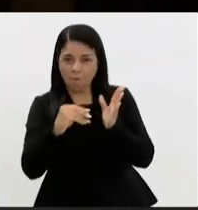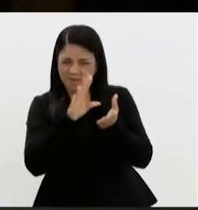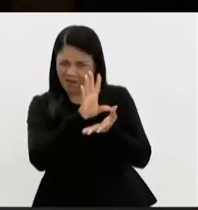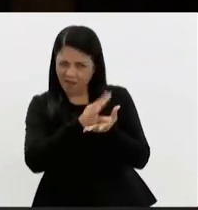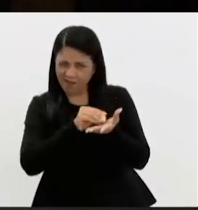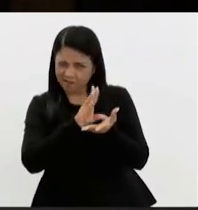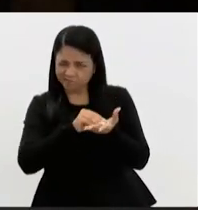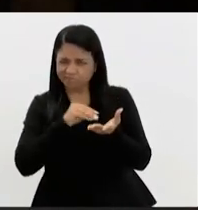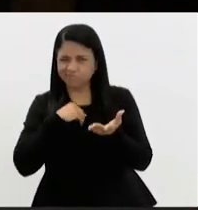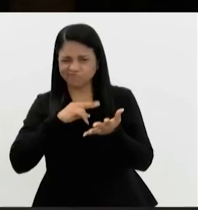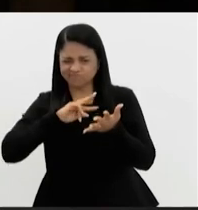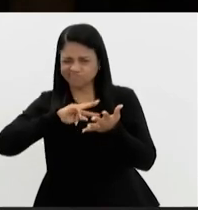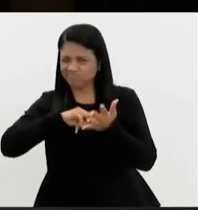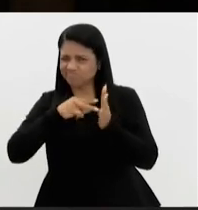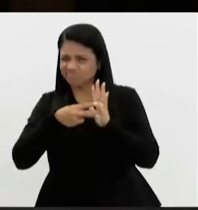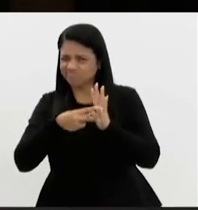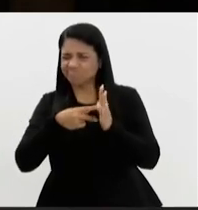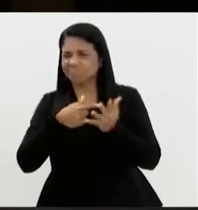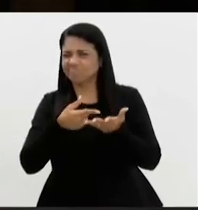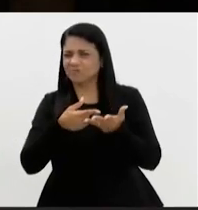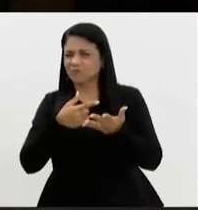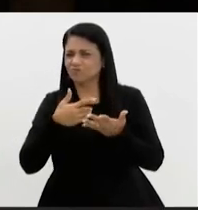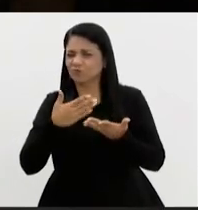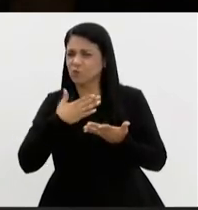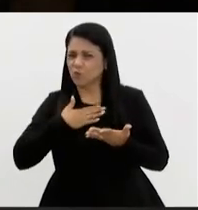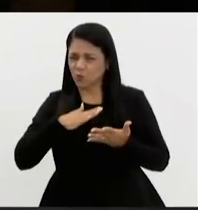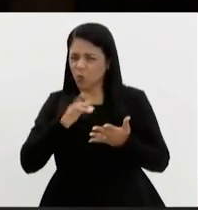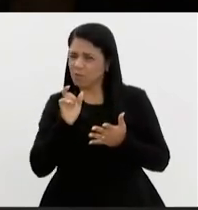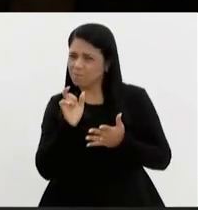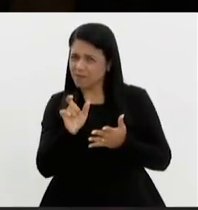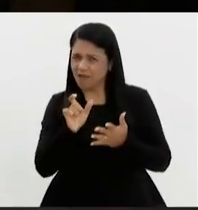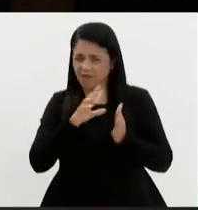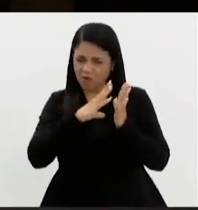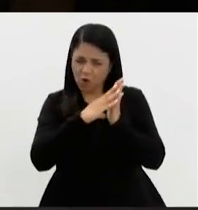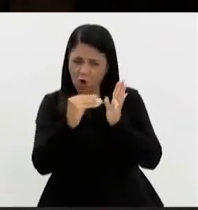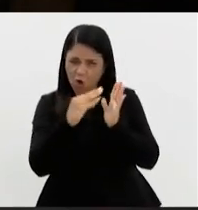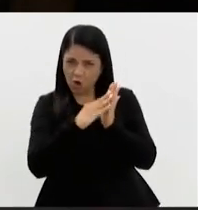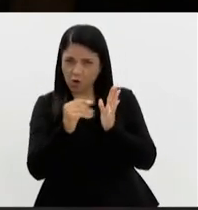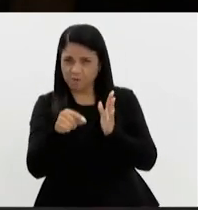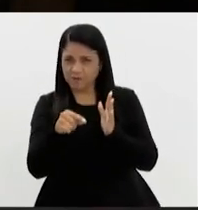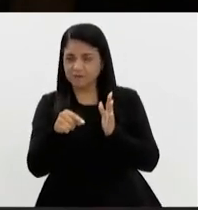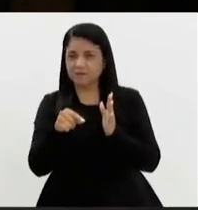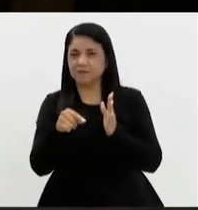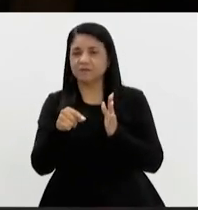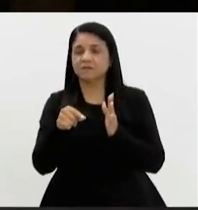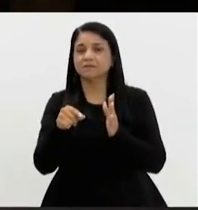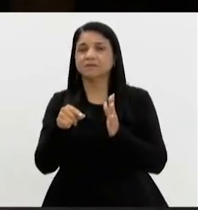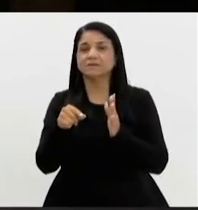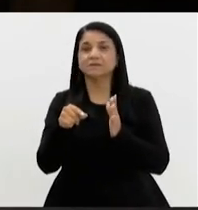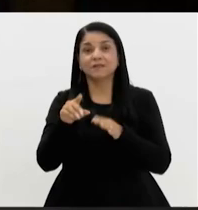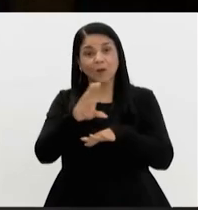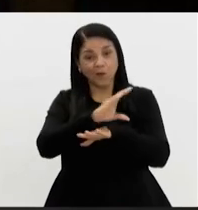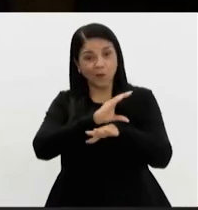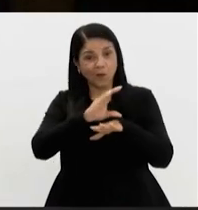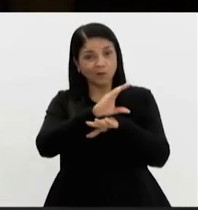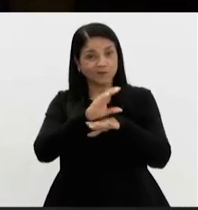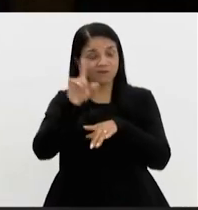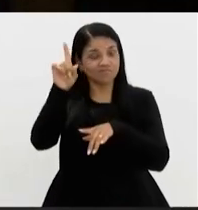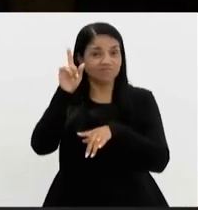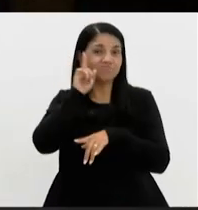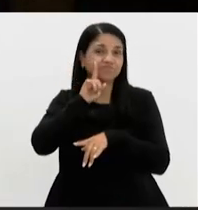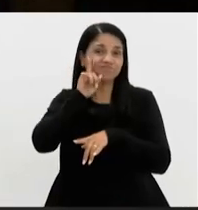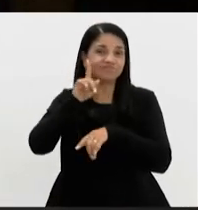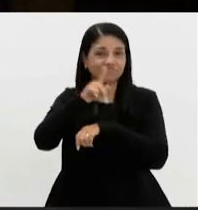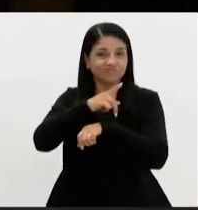muito dessa expressão Mas é uma expressão que os constitucionalistas utilizam foi copiada da constituição dos Estados Unidos